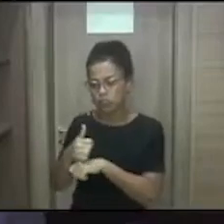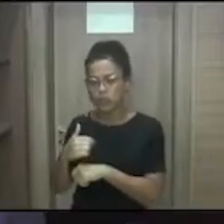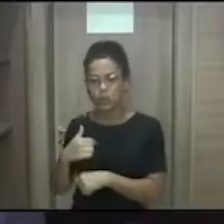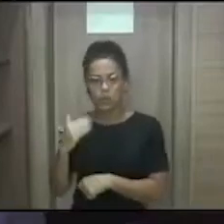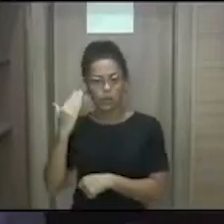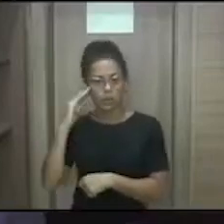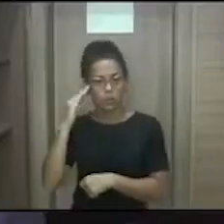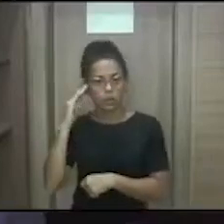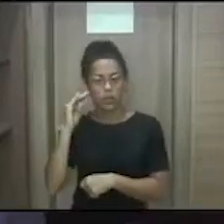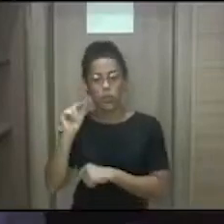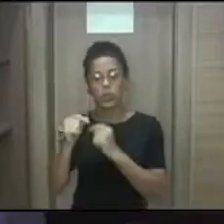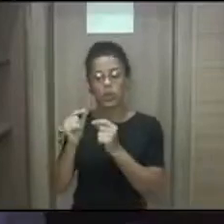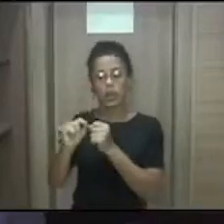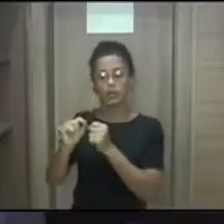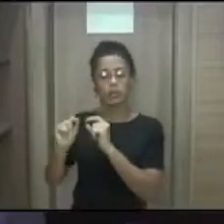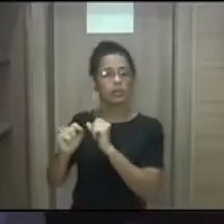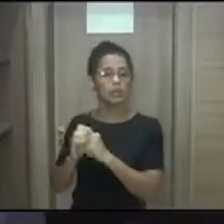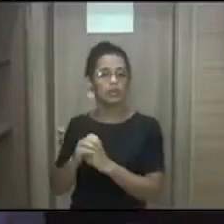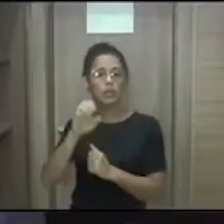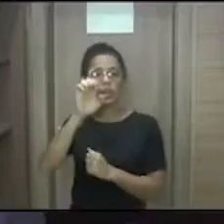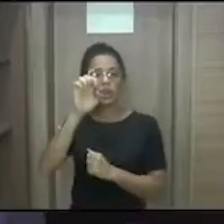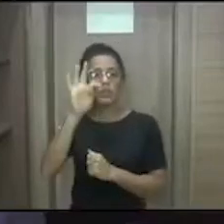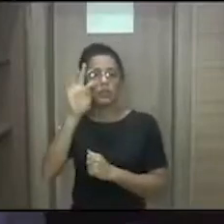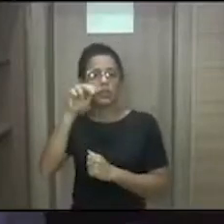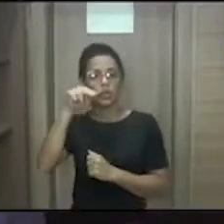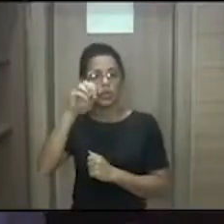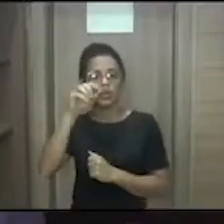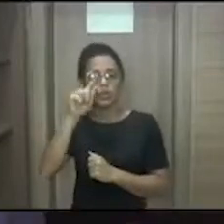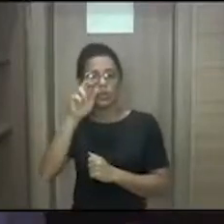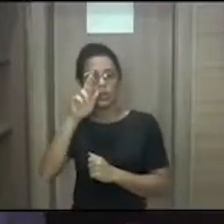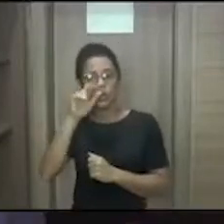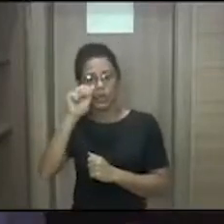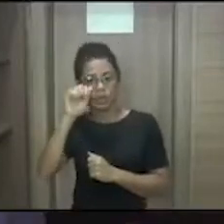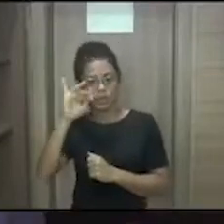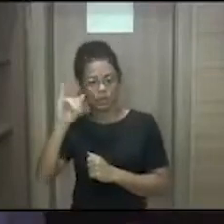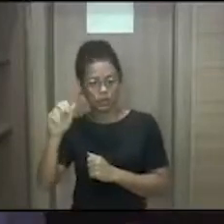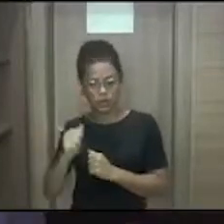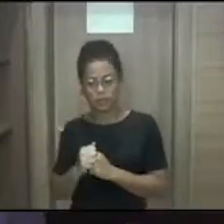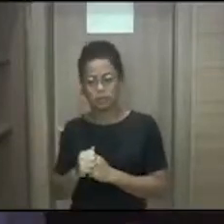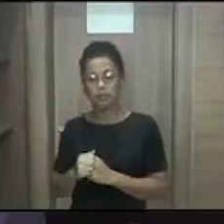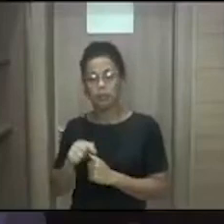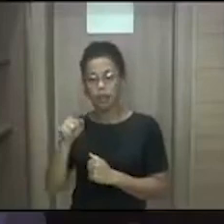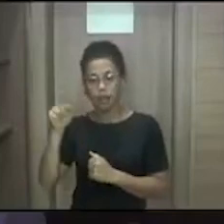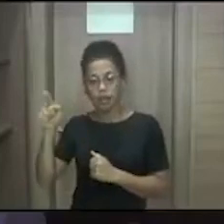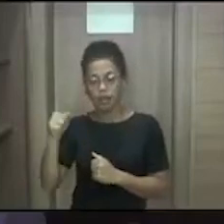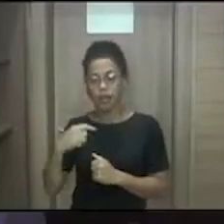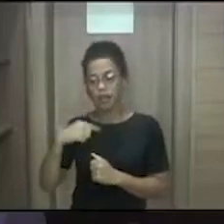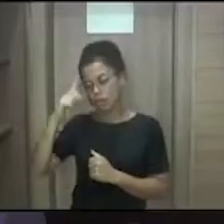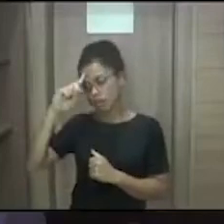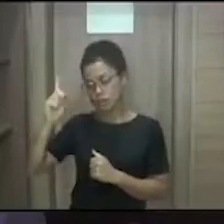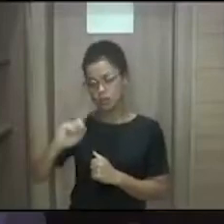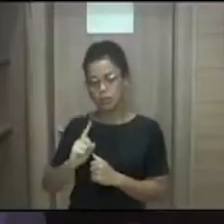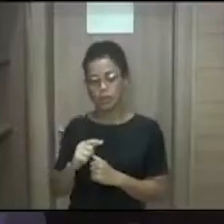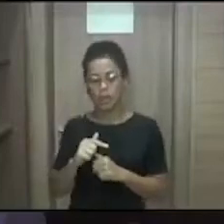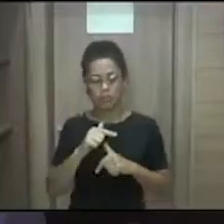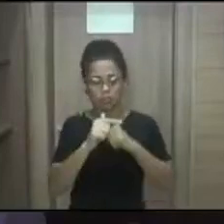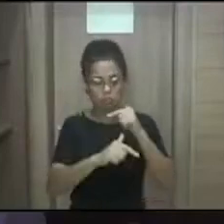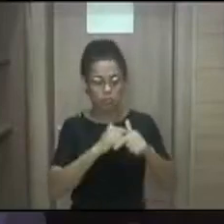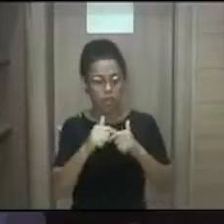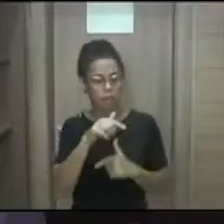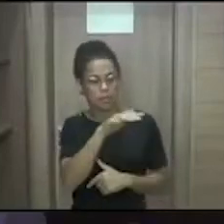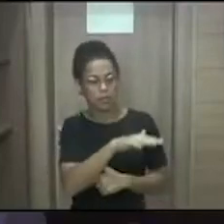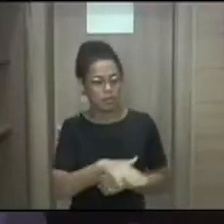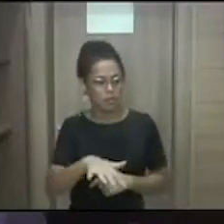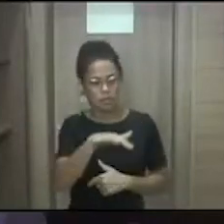aquilo era etnografia. E, obviamente, eu como dentista me colocaram nos serviços públicos de saúde da região ali